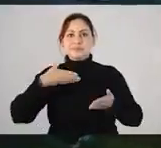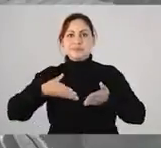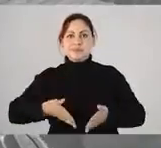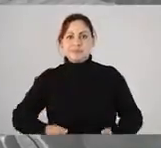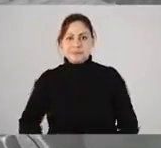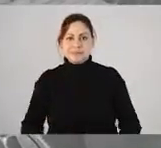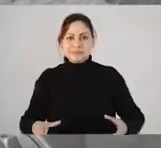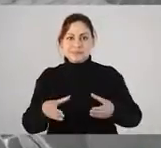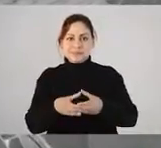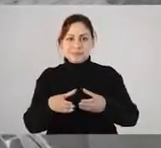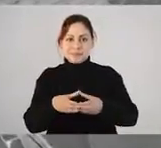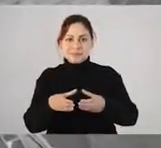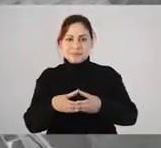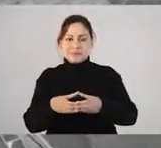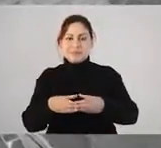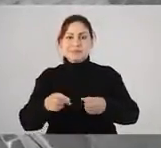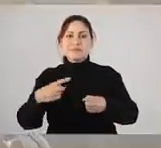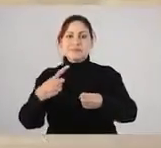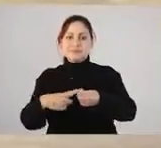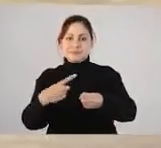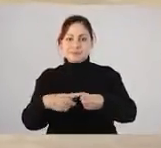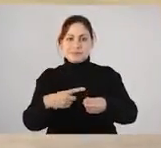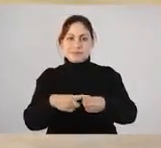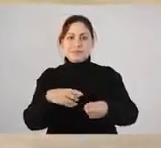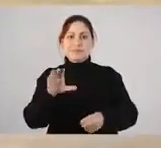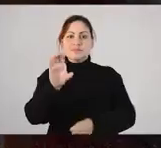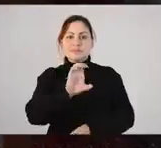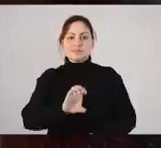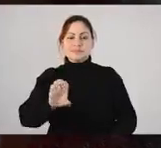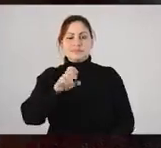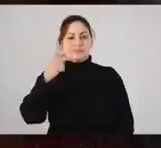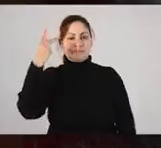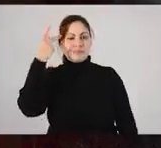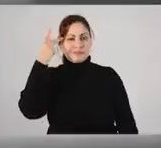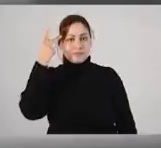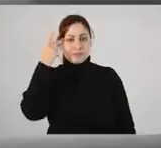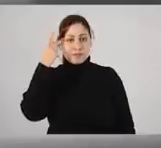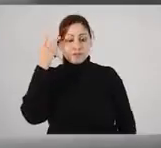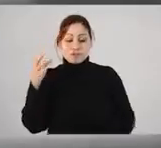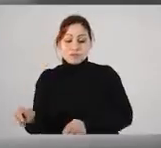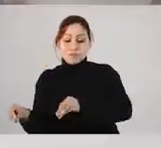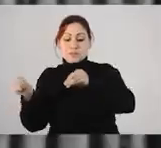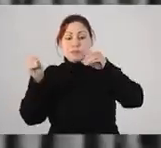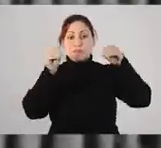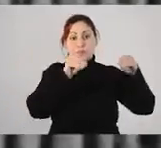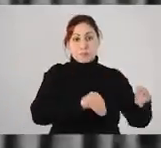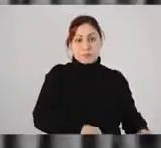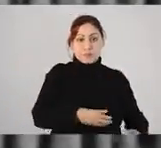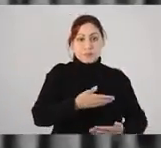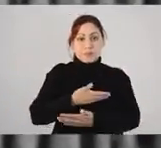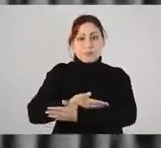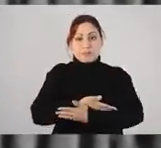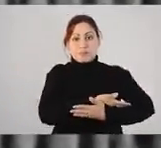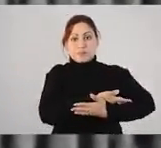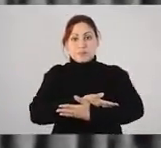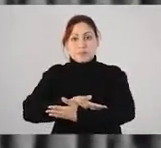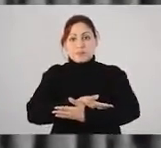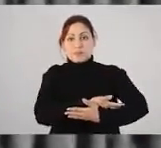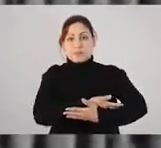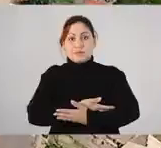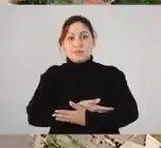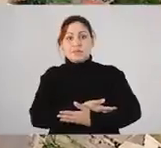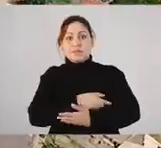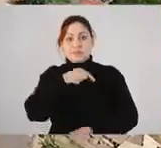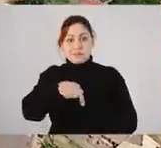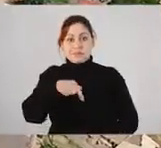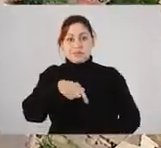Eu nasci na cidade de São Pedro Turvo, uma pequena cidade do interior do estado de São Paulo. E vim ainda criança de colo aqui para Sorocaba, para morar